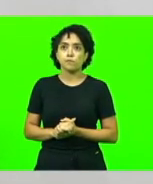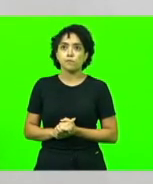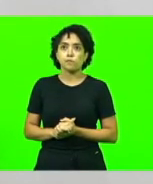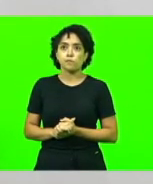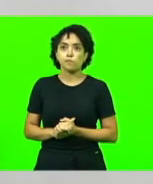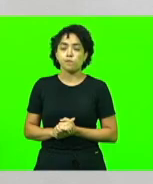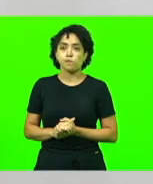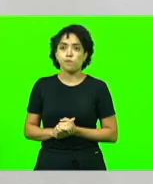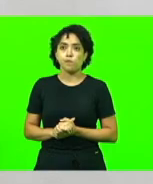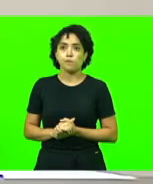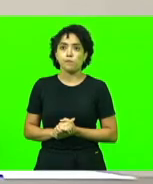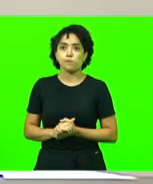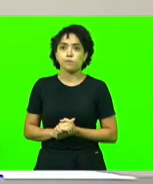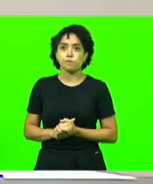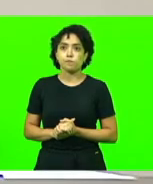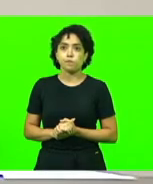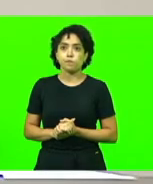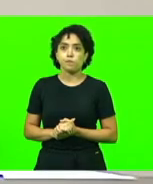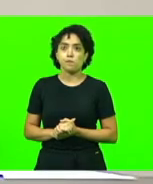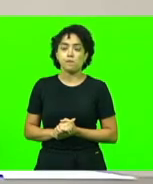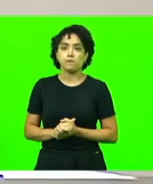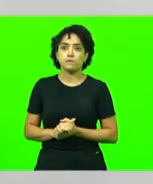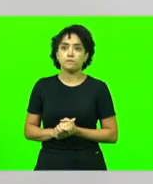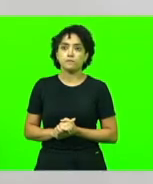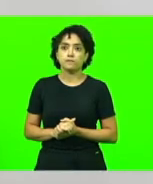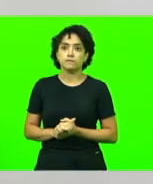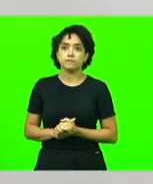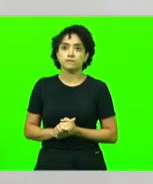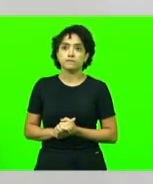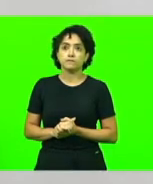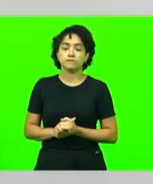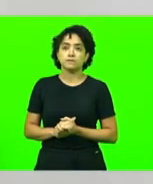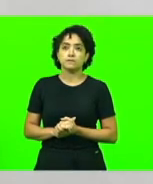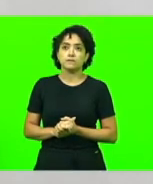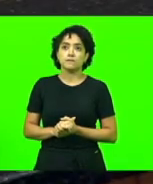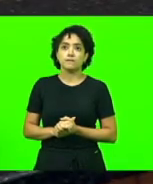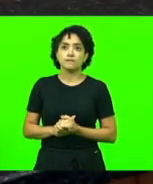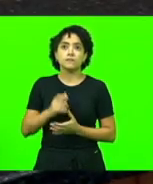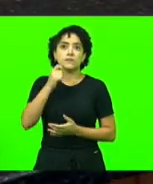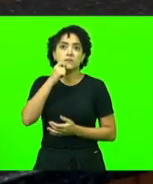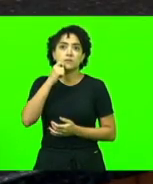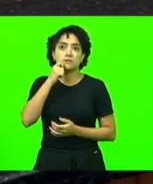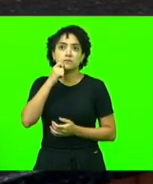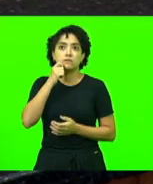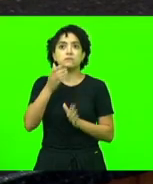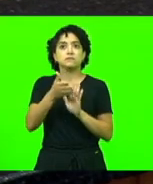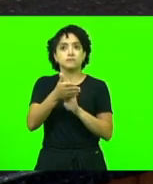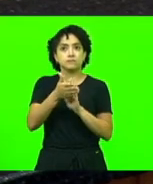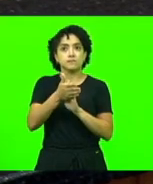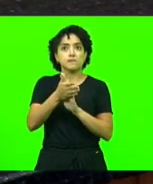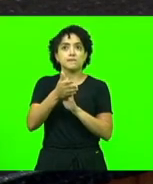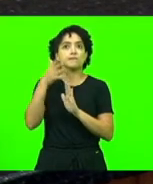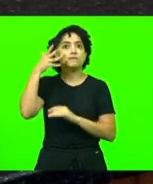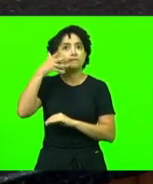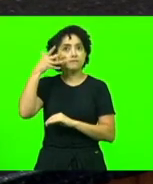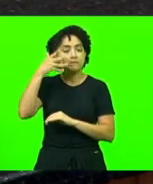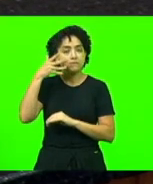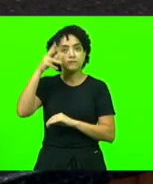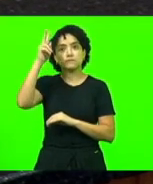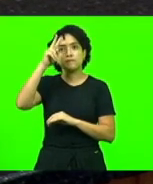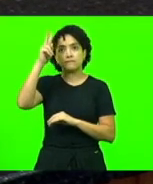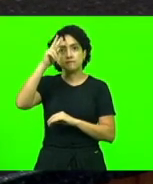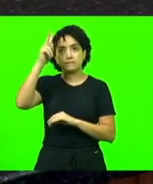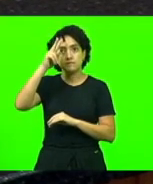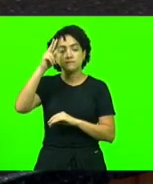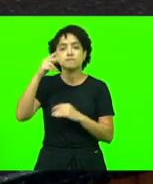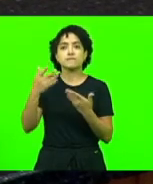Um minuto, deputado Kennedy. Uma parte, deputada Ana. Parabéns, deputado Kennedy, pelo seu pronunciamento, muito bem lembrado. Existem